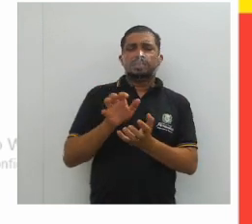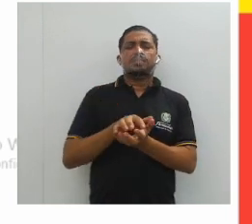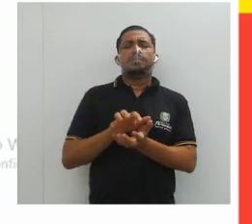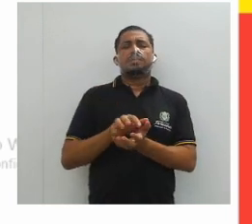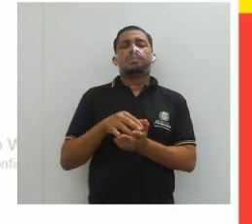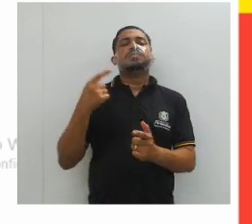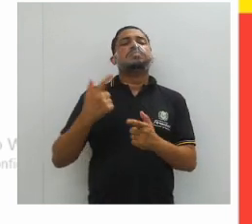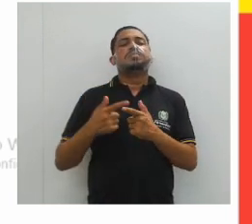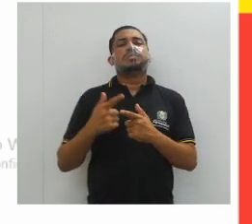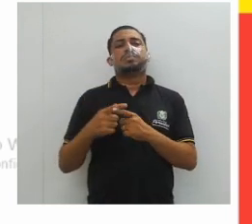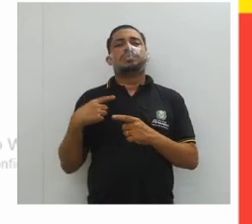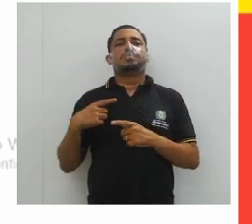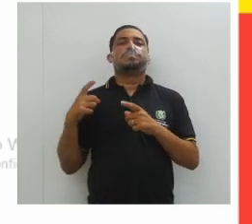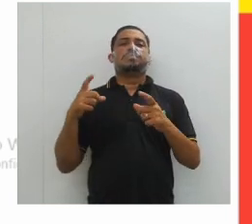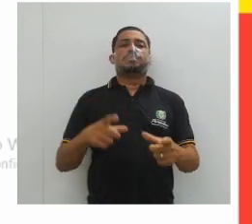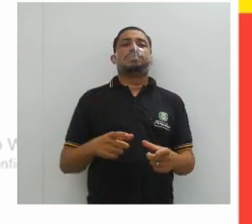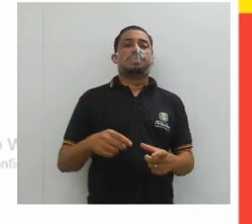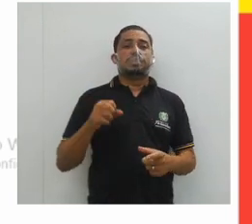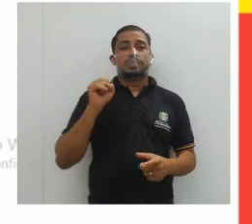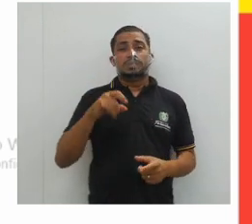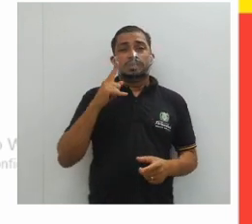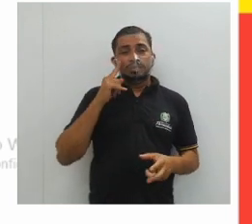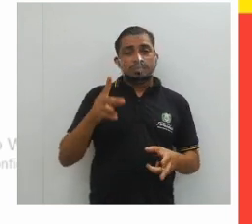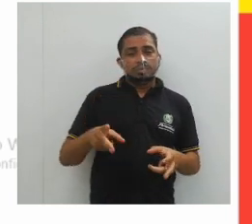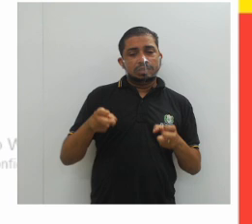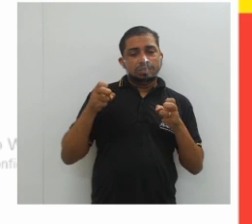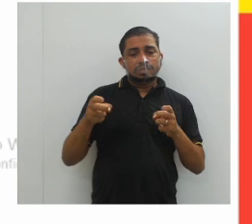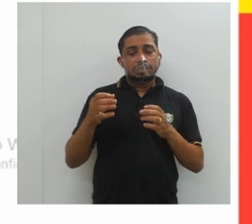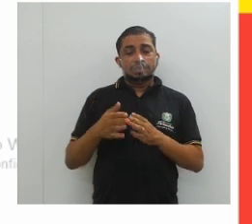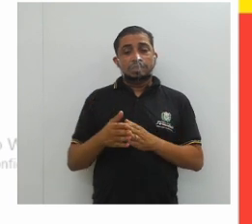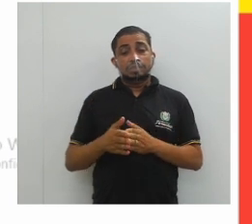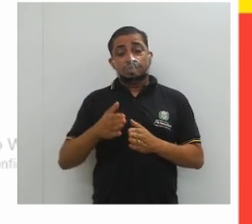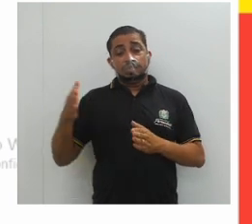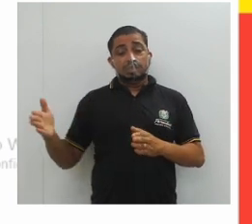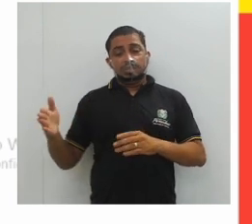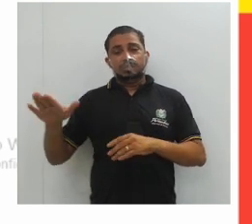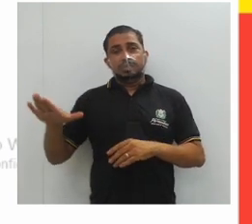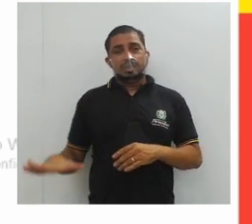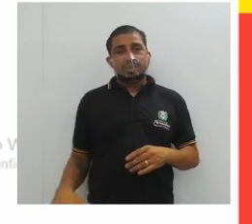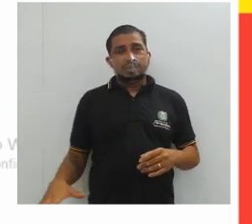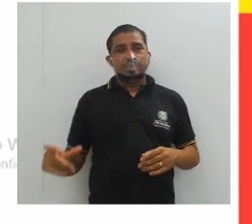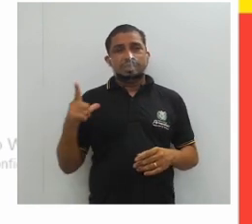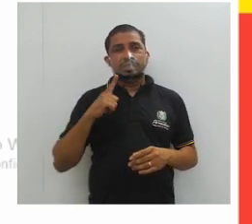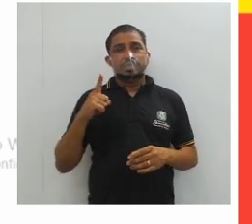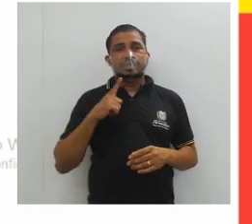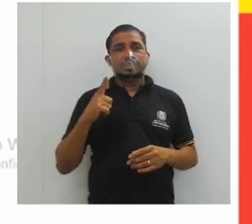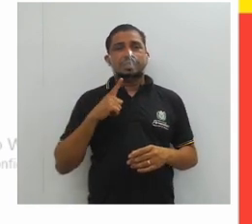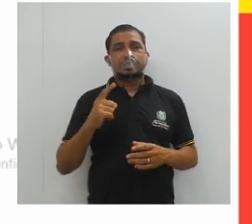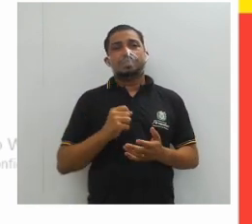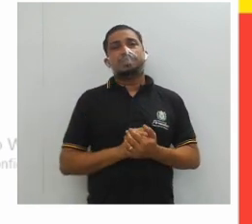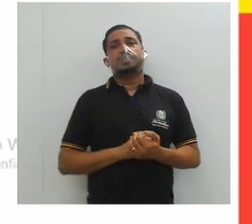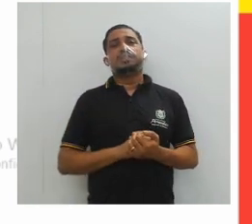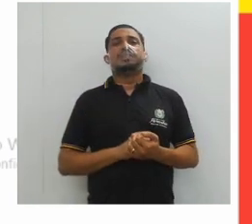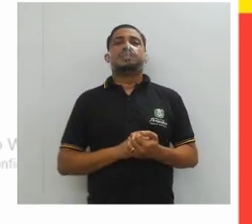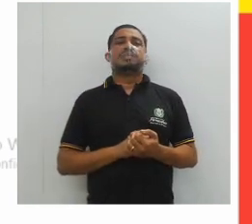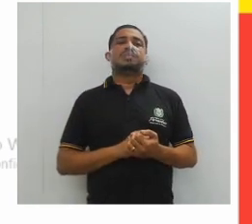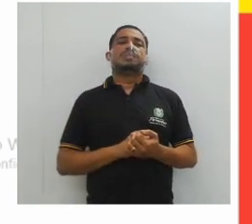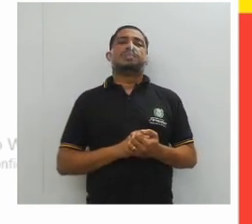a Arena de Pernambuco aí, minha gente? Se você observar no canto direito baixo aqui da tela, ó, temos aí